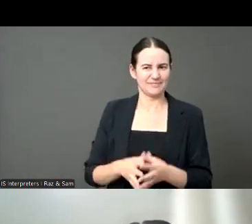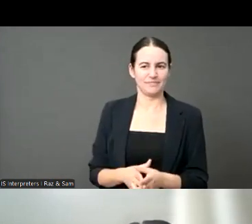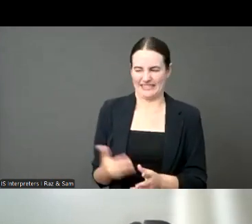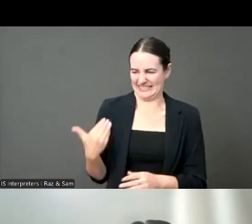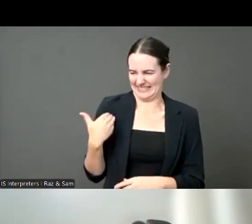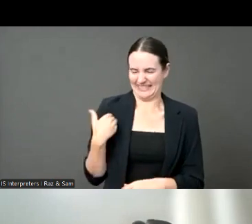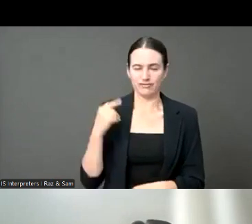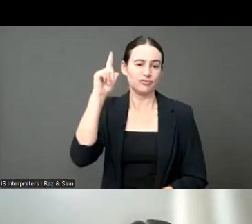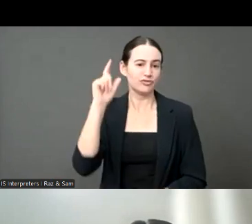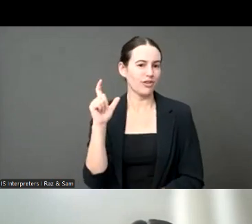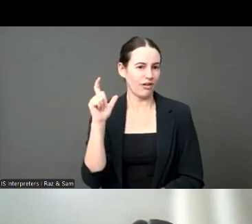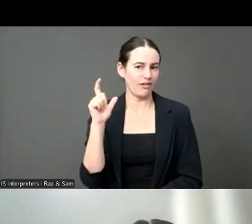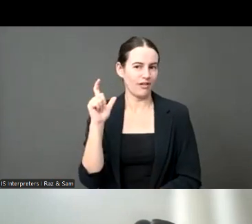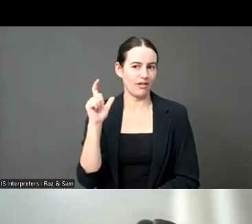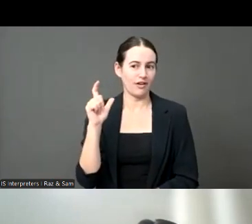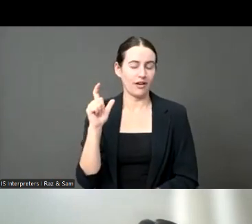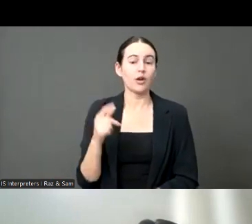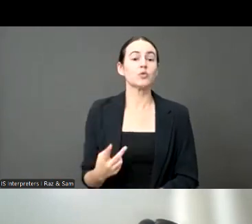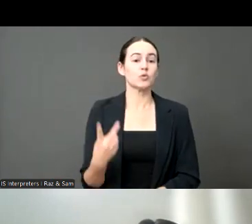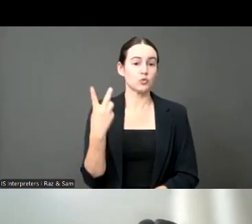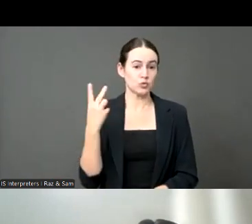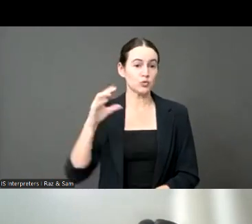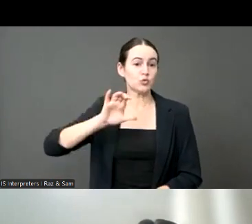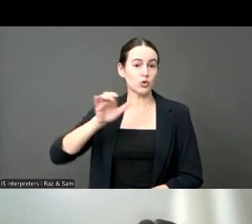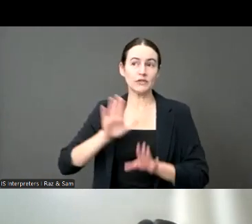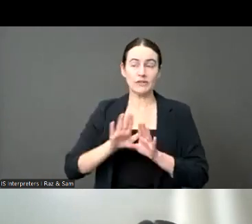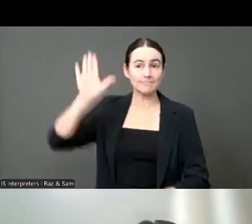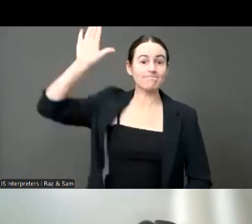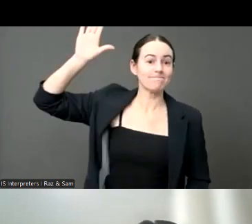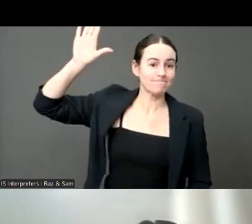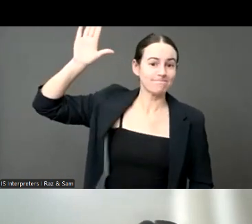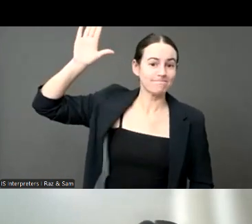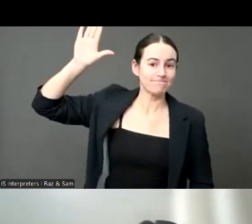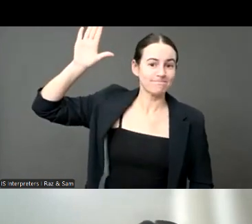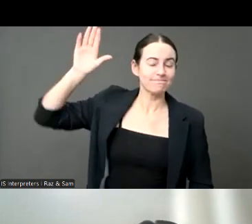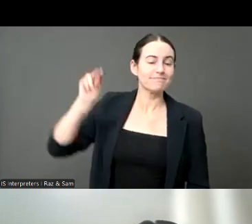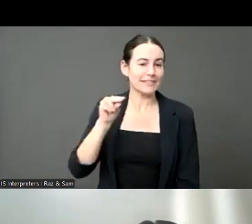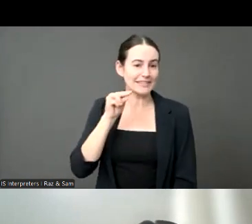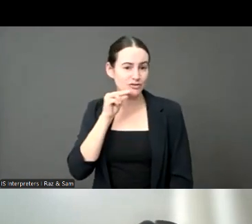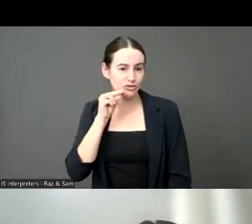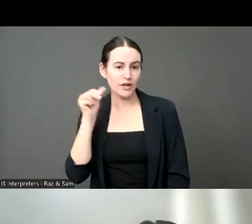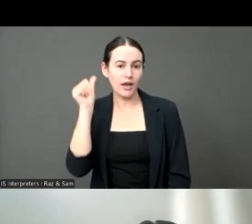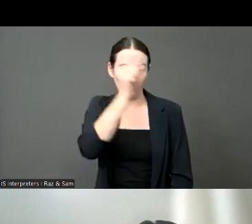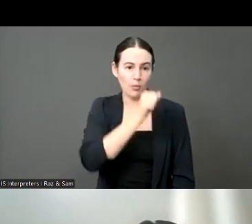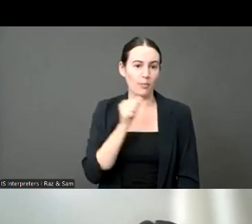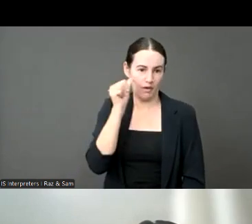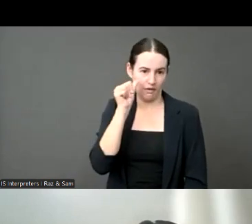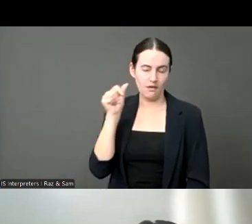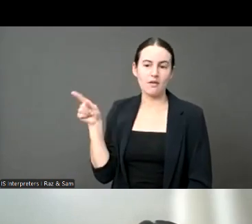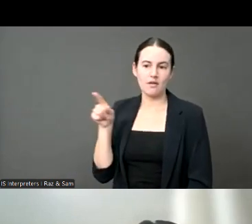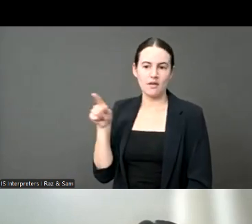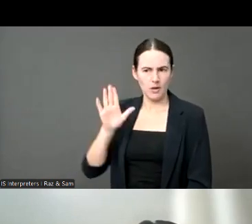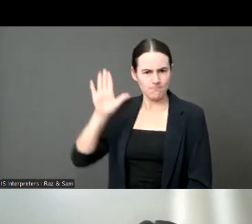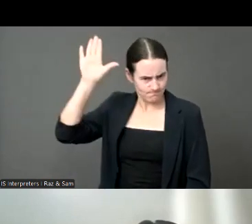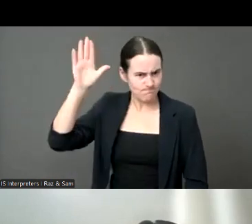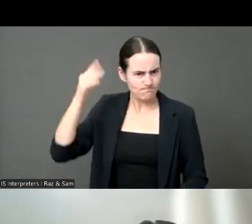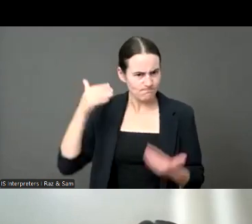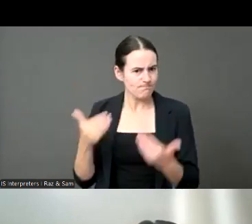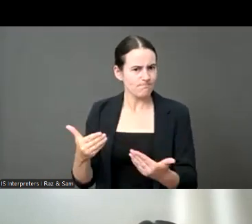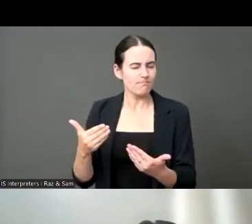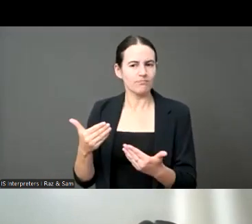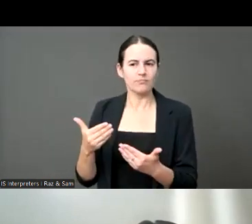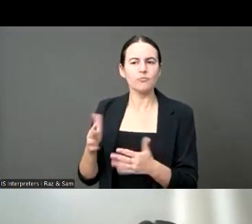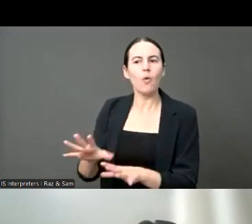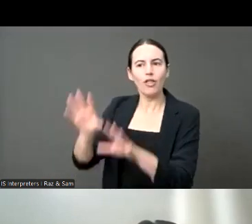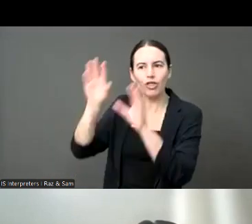colocá-los, digamos, no lugar do condutor, nesse caso. Nós temos dois países que já fizeram um esforço considerável para